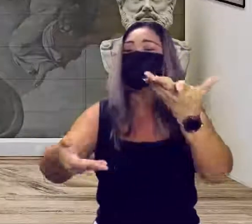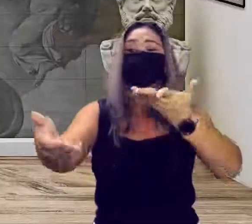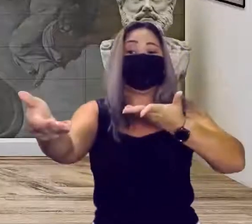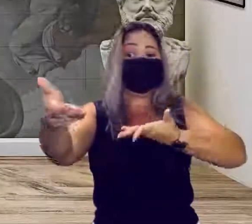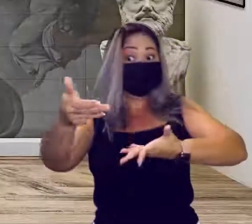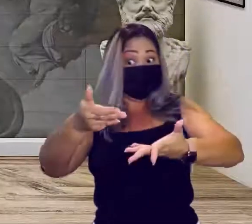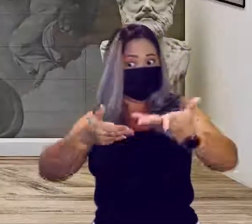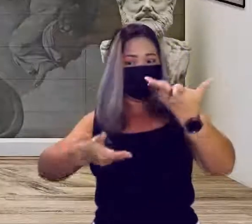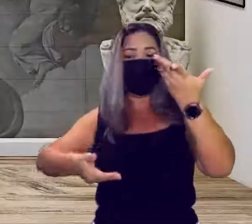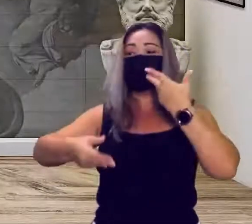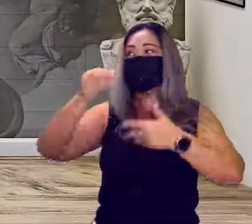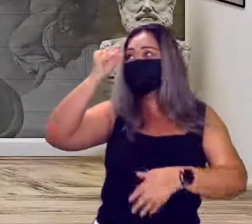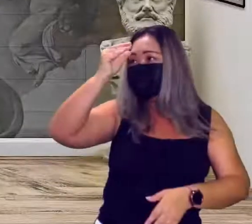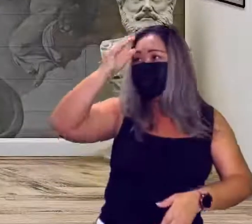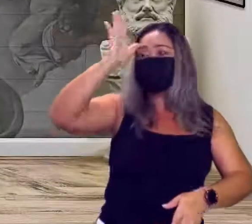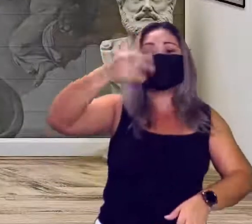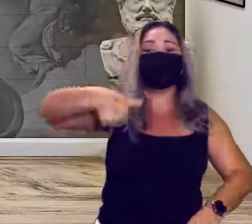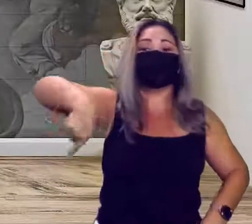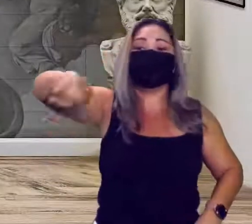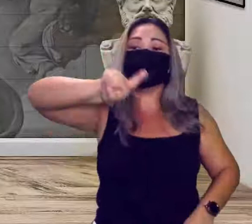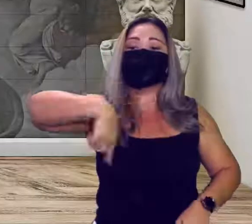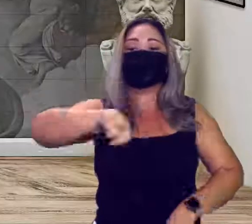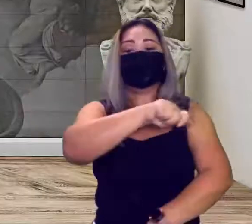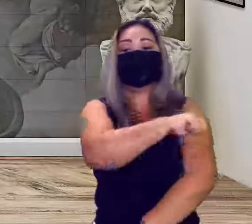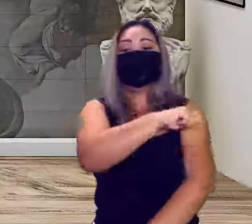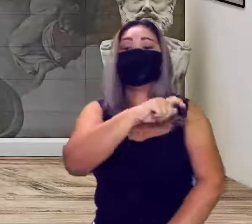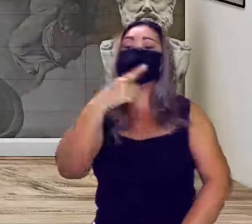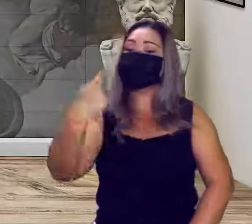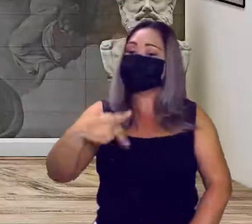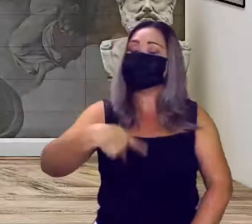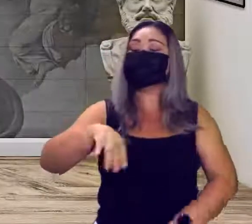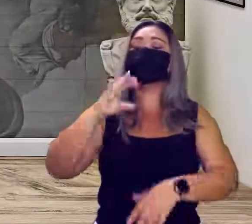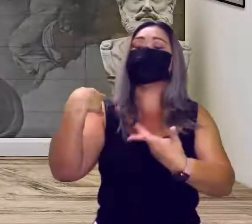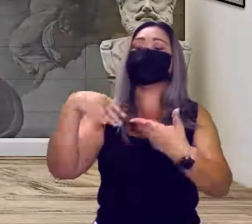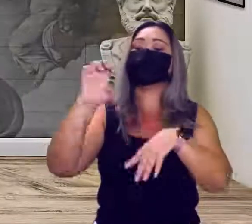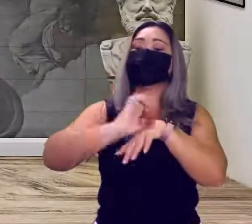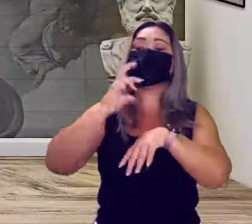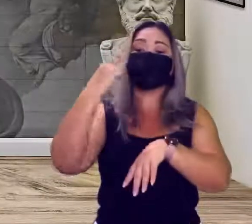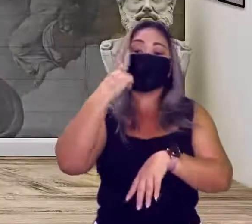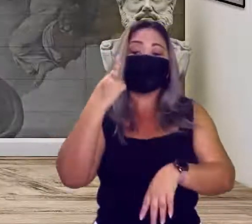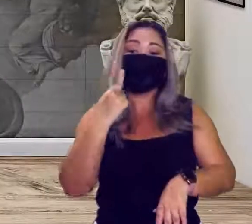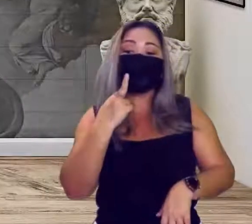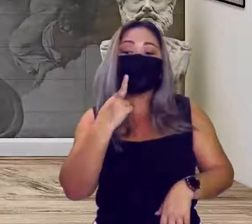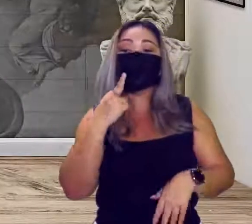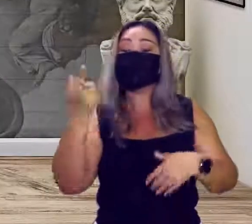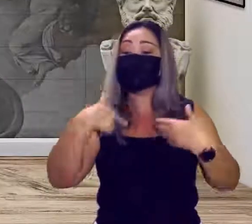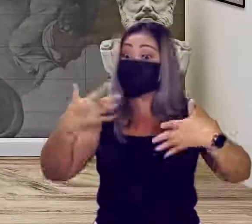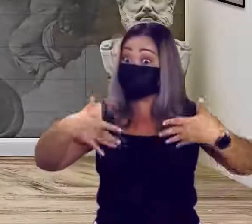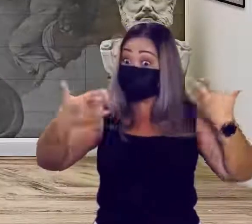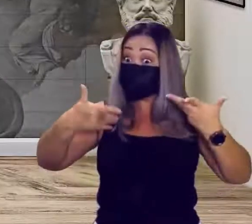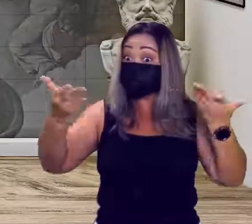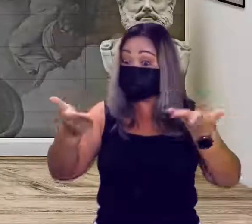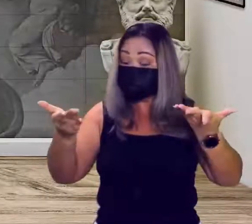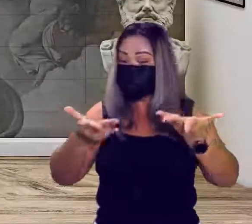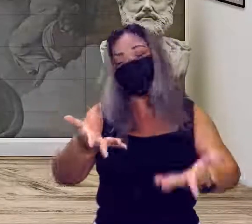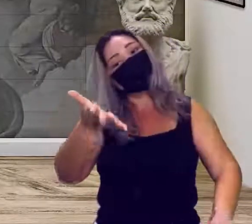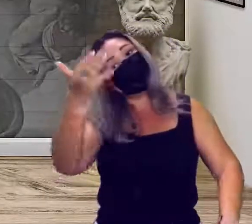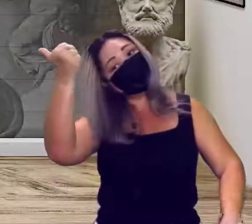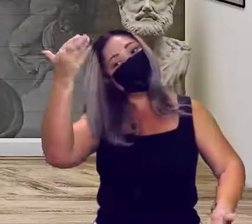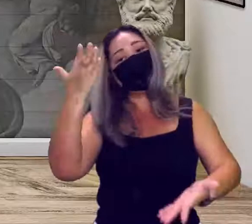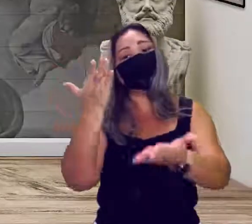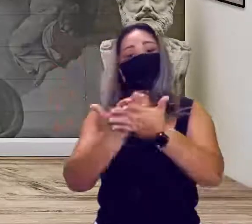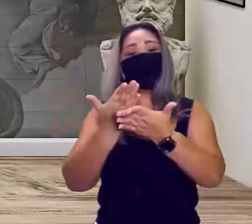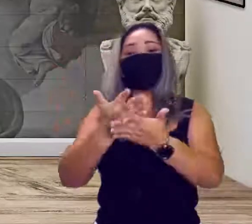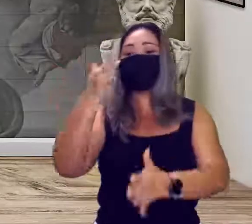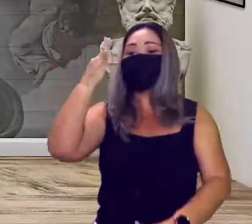intermediários, né, desse conhecimento para os nossos estudantes do estado de Rondônia. É com muita alegria que estamos aqui nesse momento. Então vamos lá para a nossa aula